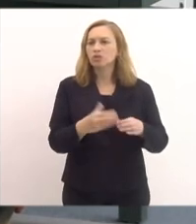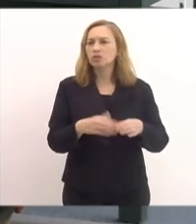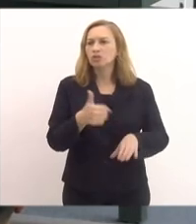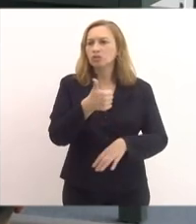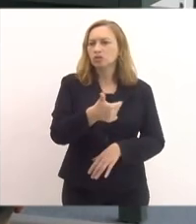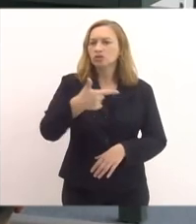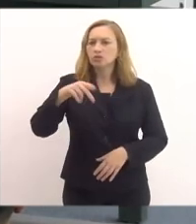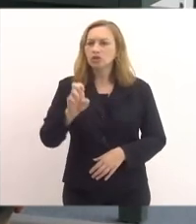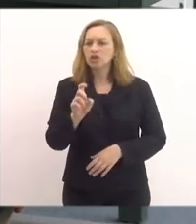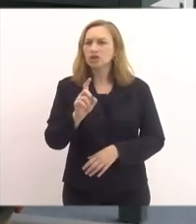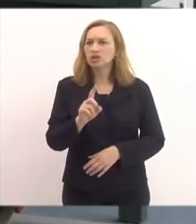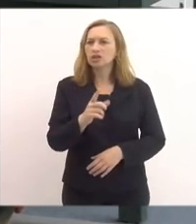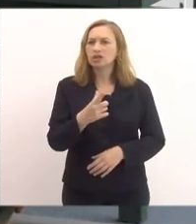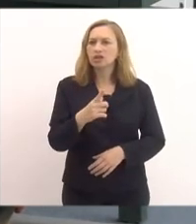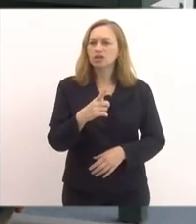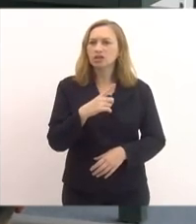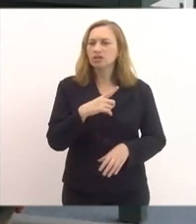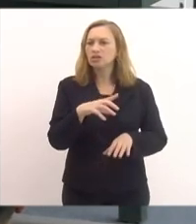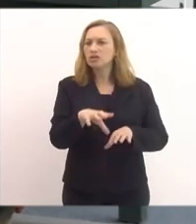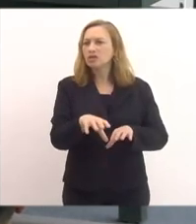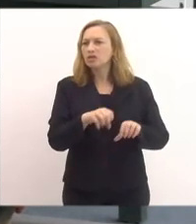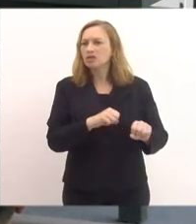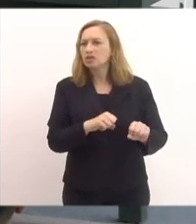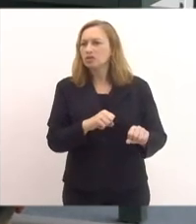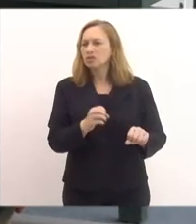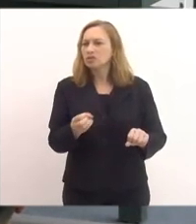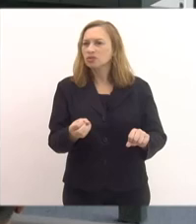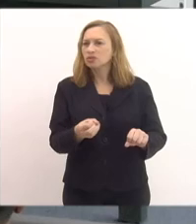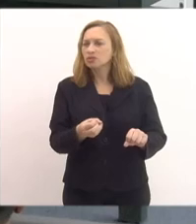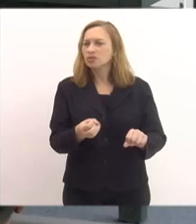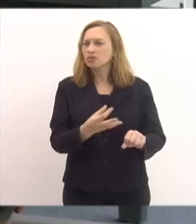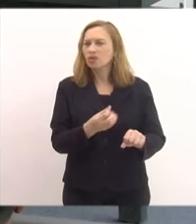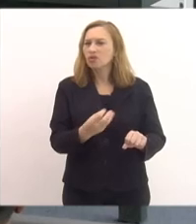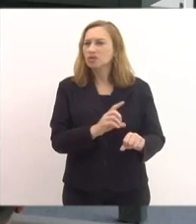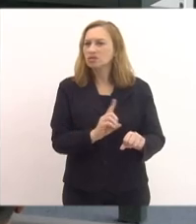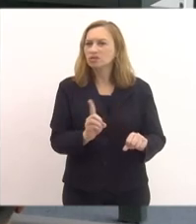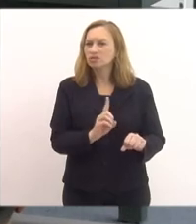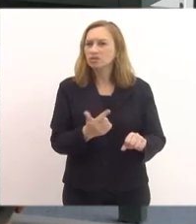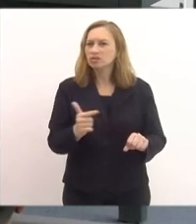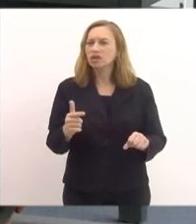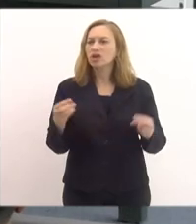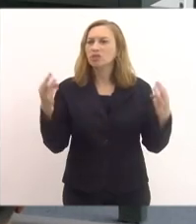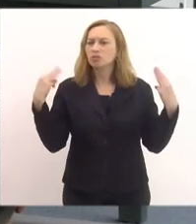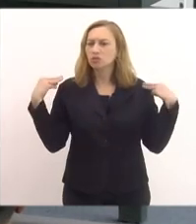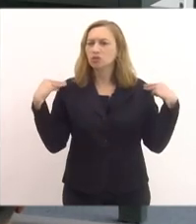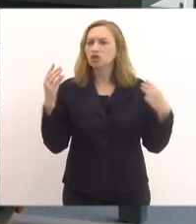teve formatura recente, né? Já teve, não, foi motorista.